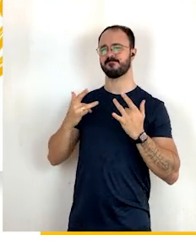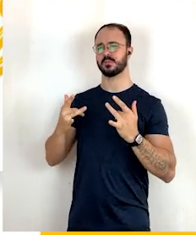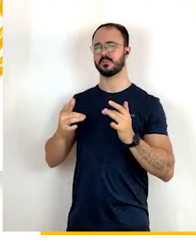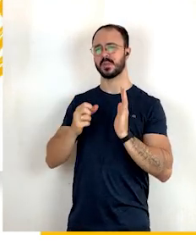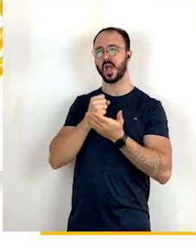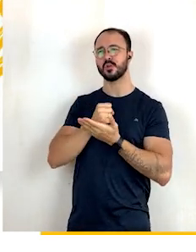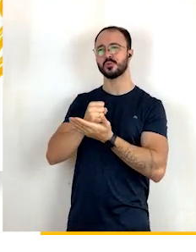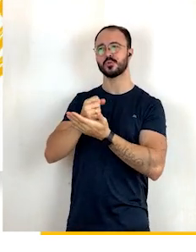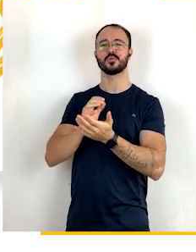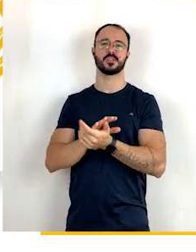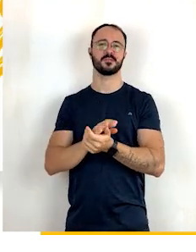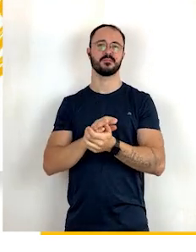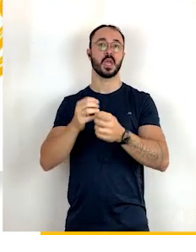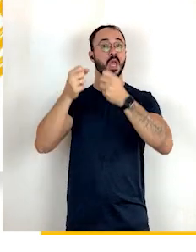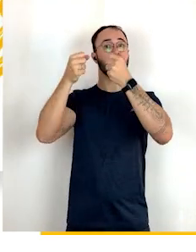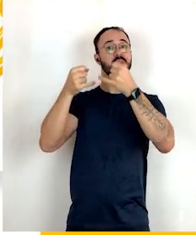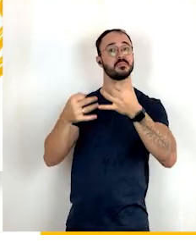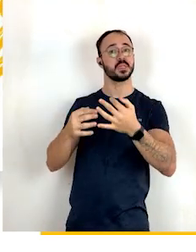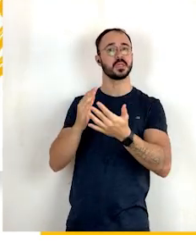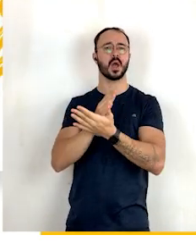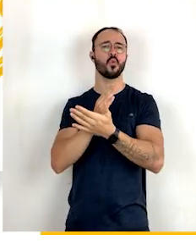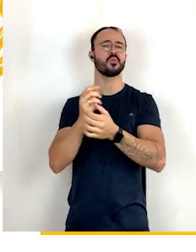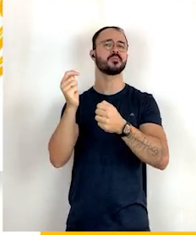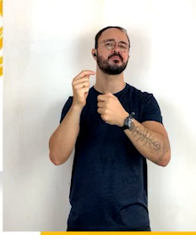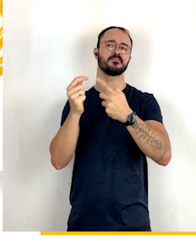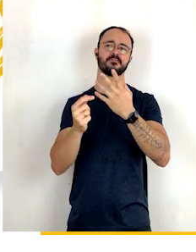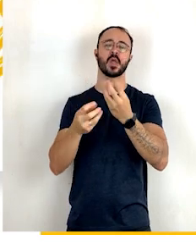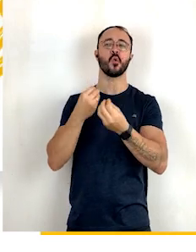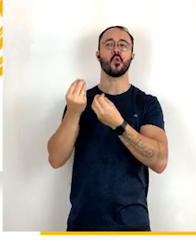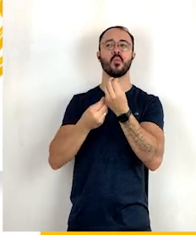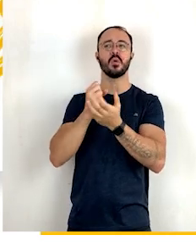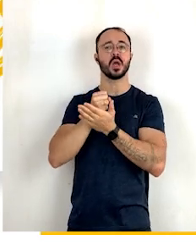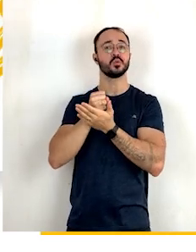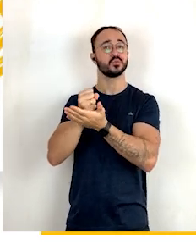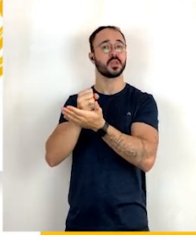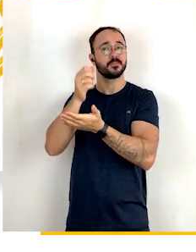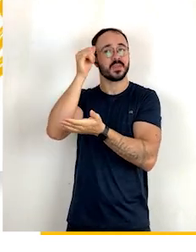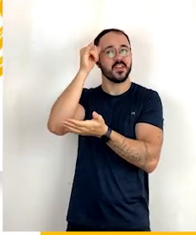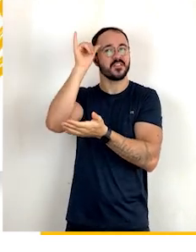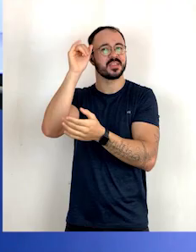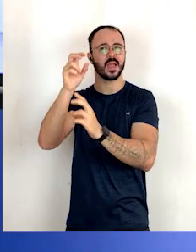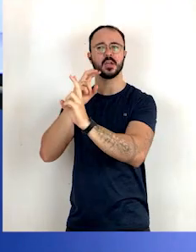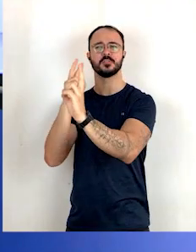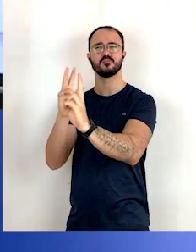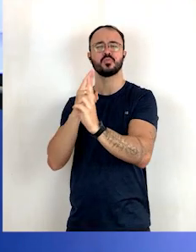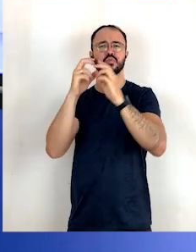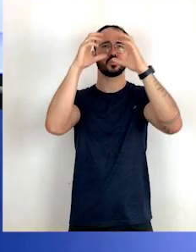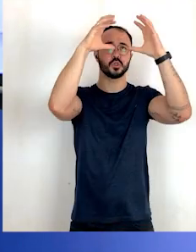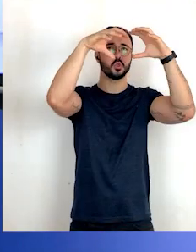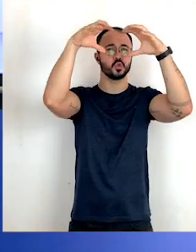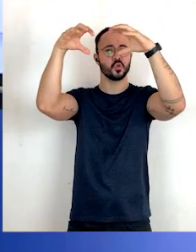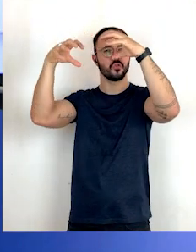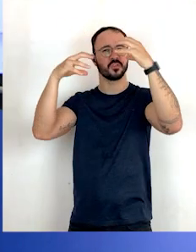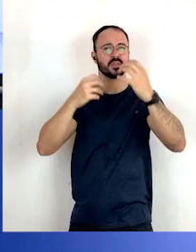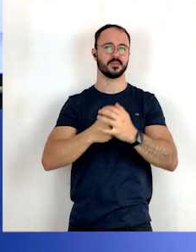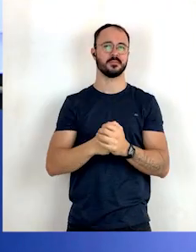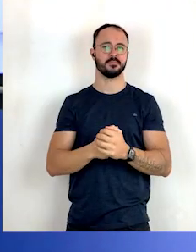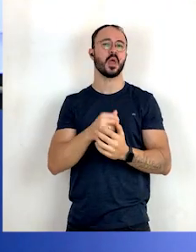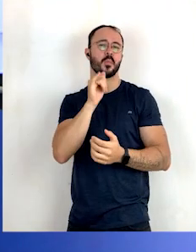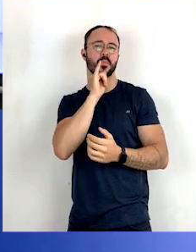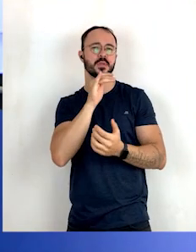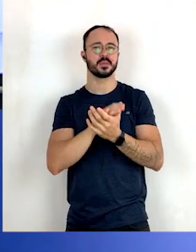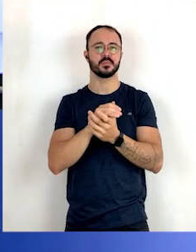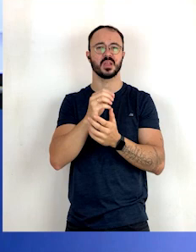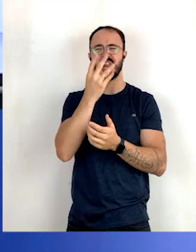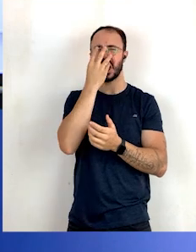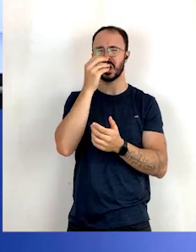nossa cidade para diminuir os danos relacionados aos temporais e intensas chuvas. Será que jogar lixo na rua ajuda a prevenir?